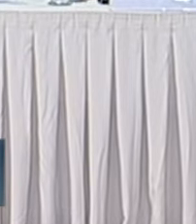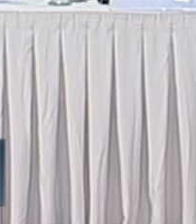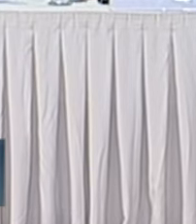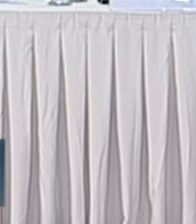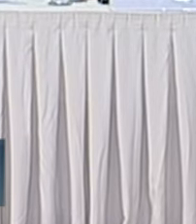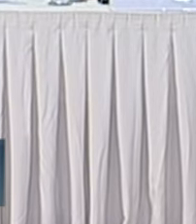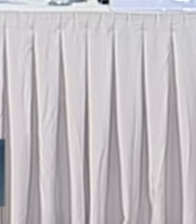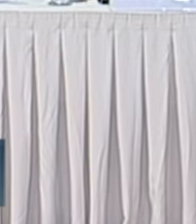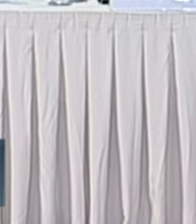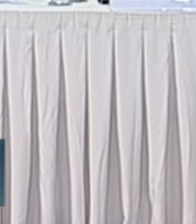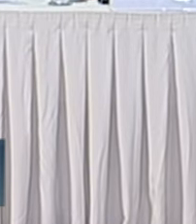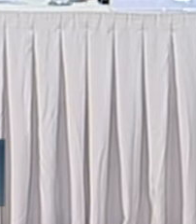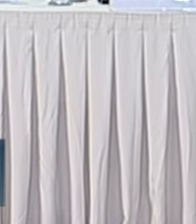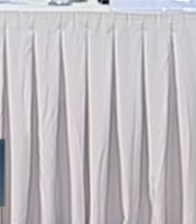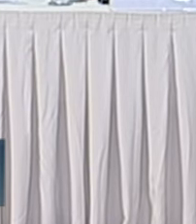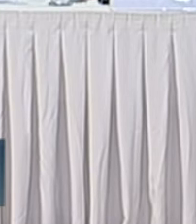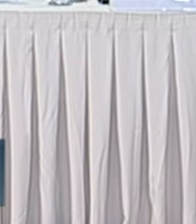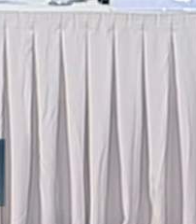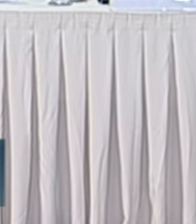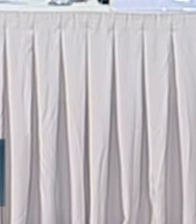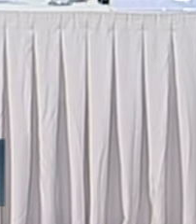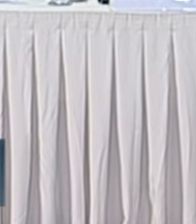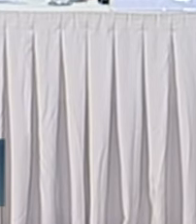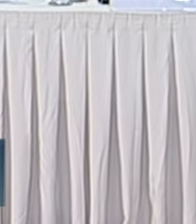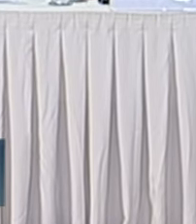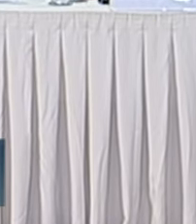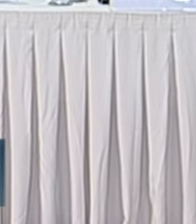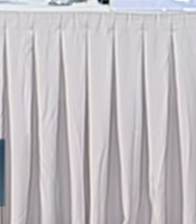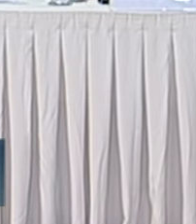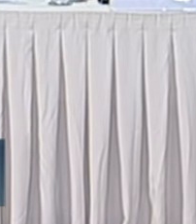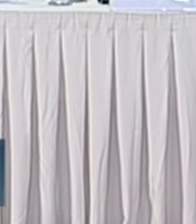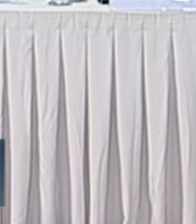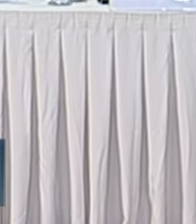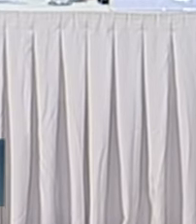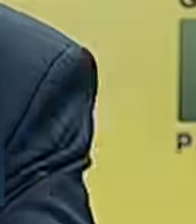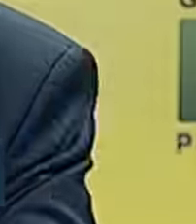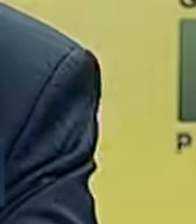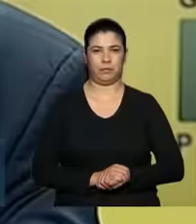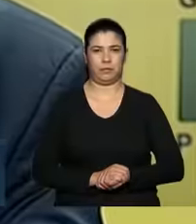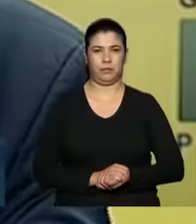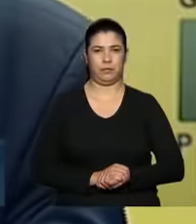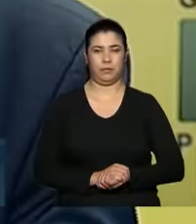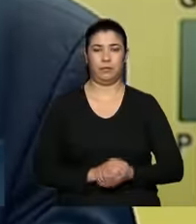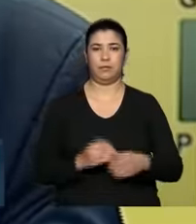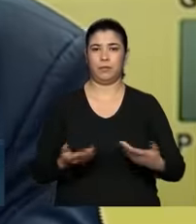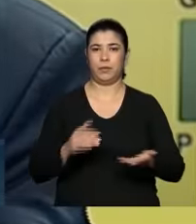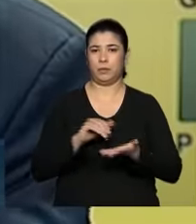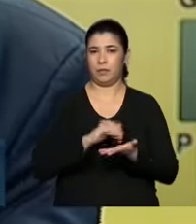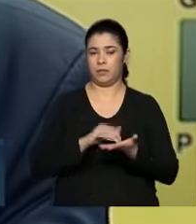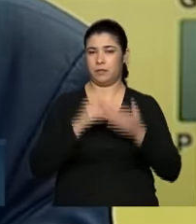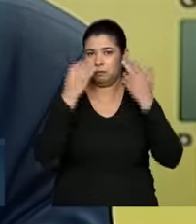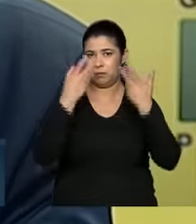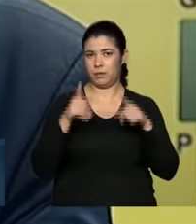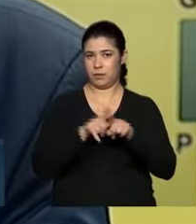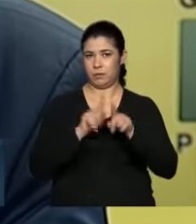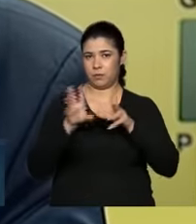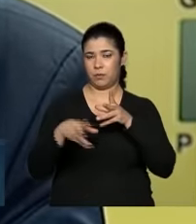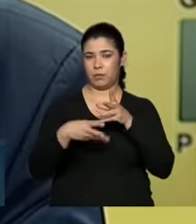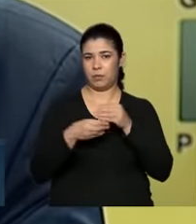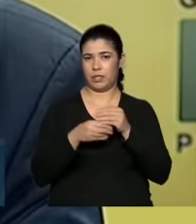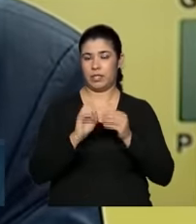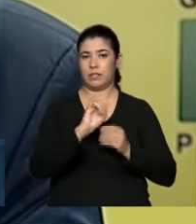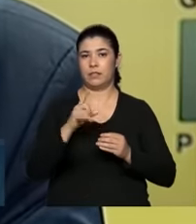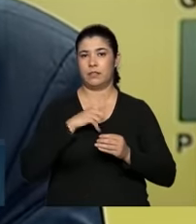Só complementando, Renata, o que é muito importante é o seguinte: quando se faz uma mudança